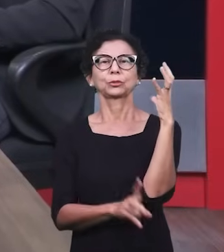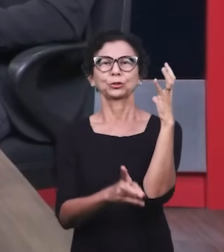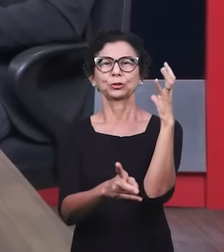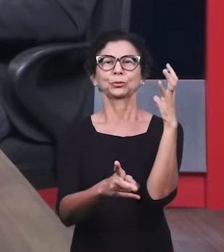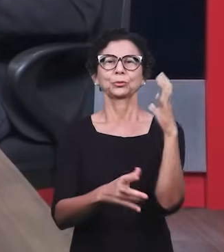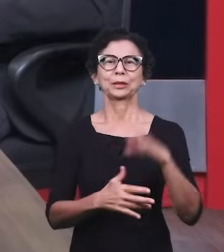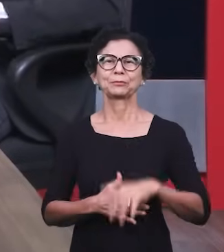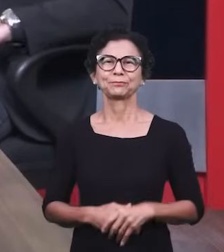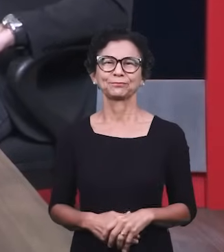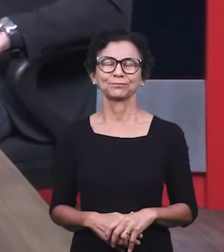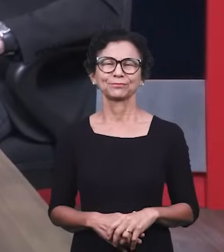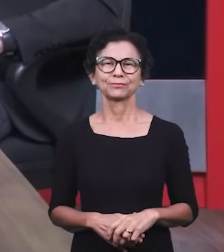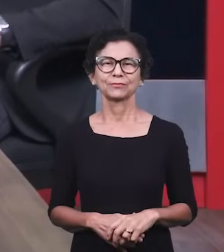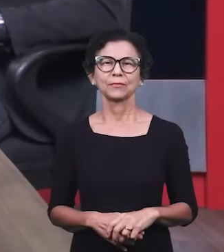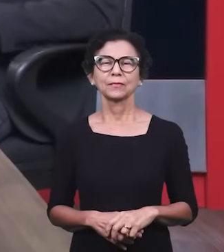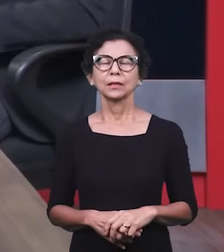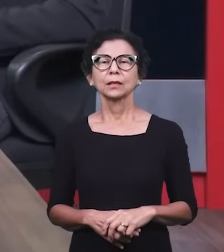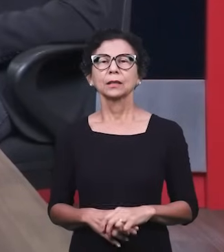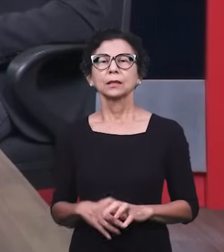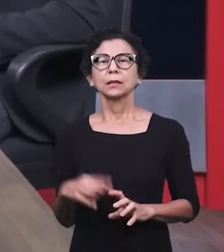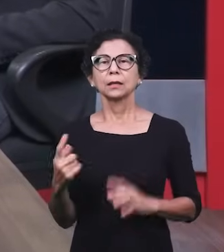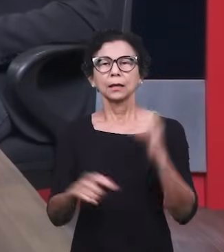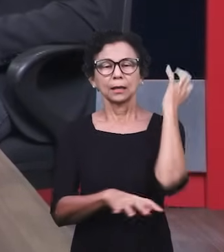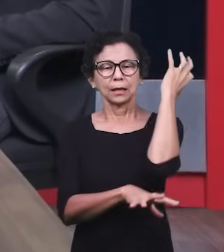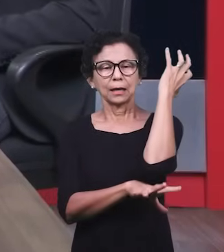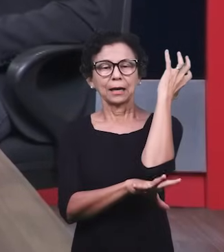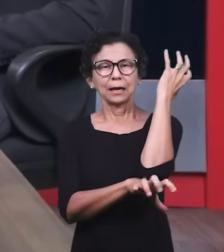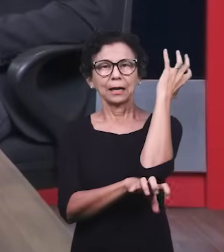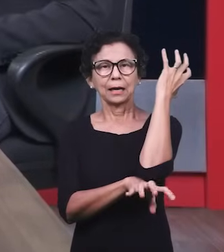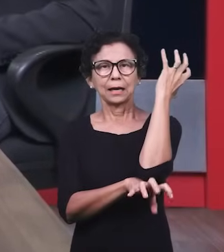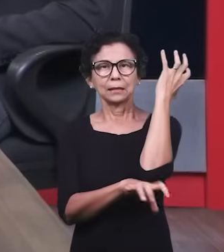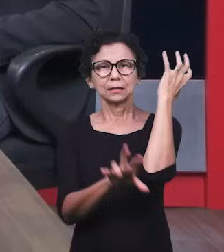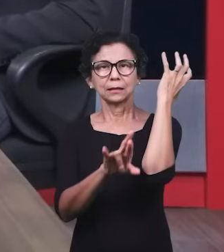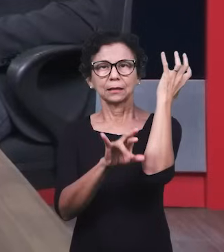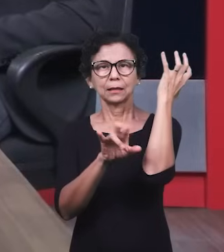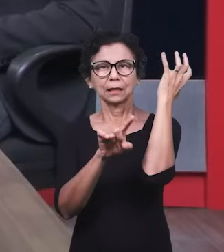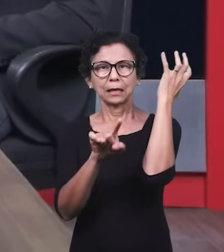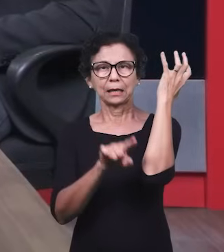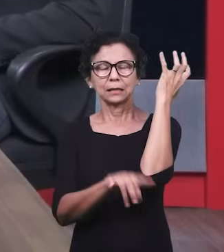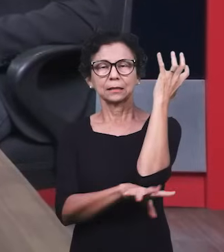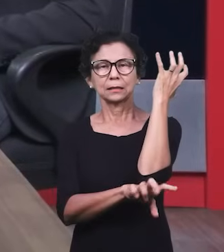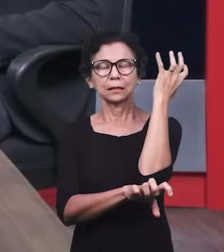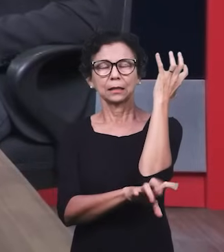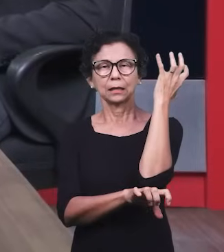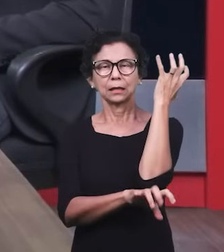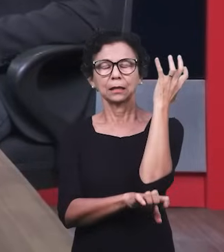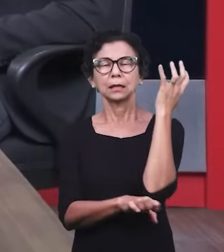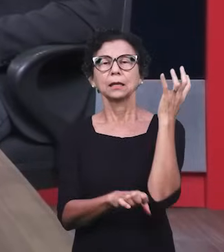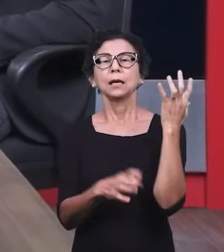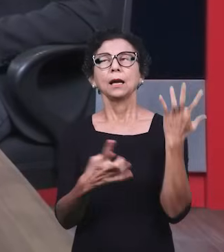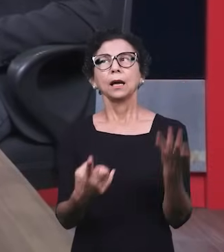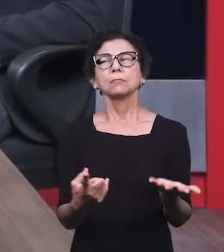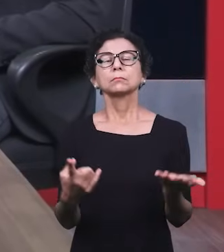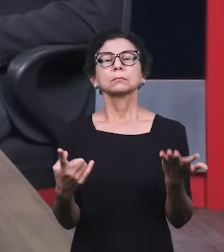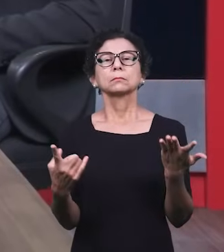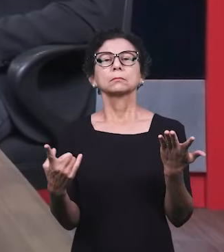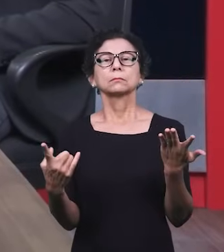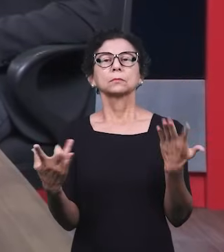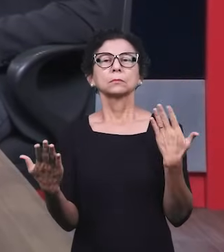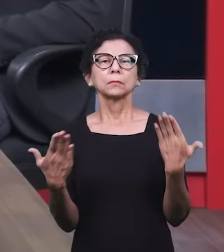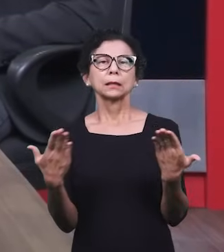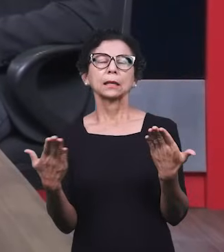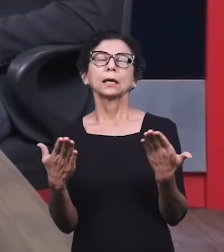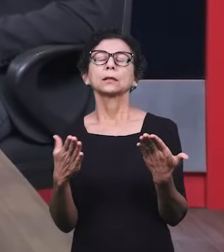raiz tem que estar junto das águas fala da palavra revelada da daquilo que é executado na obra do Espírito